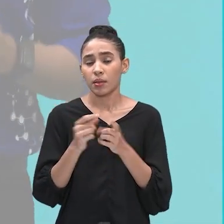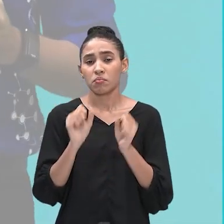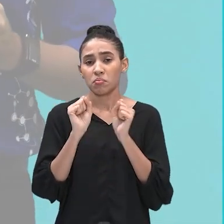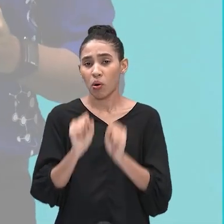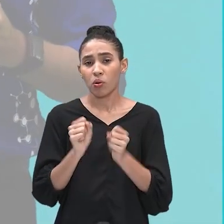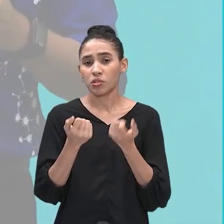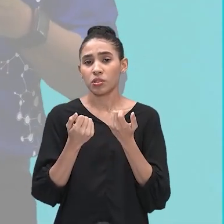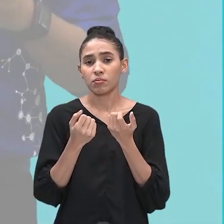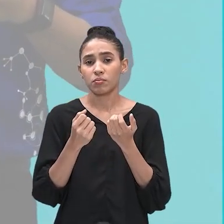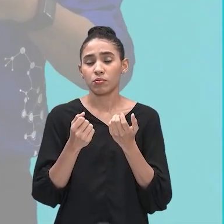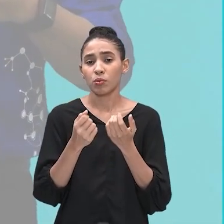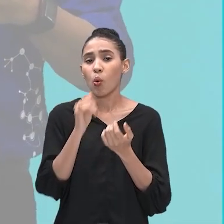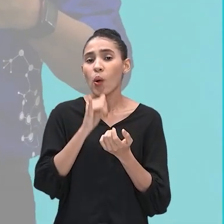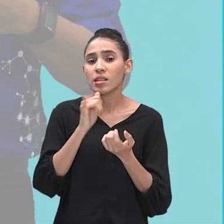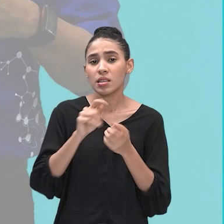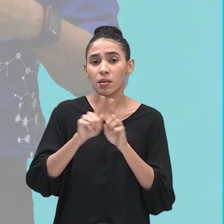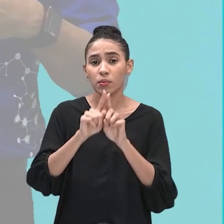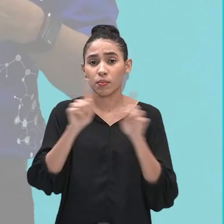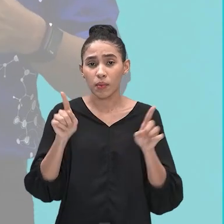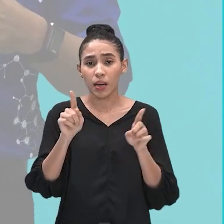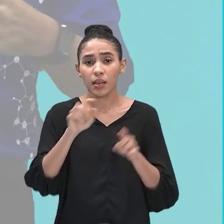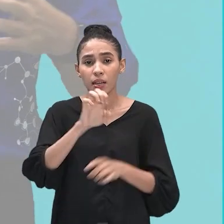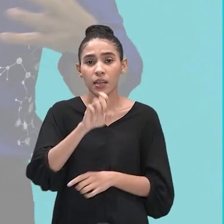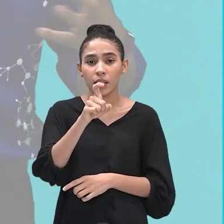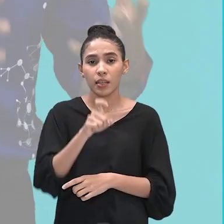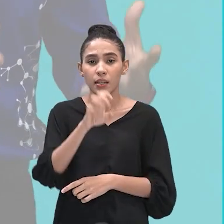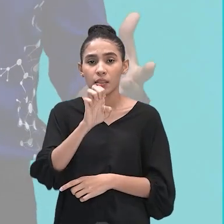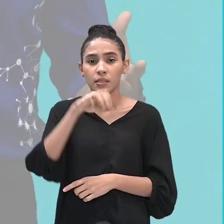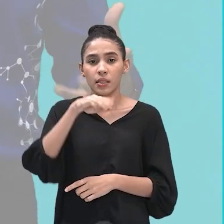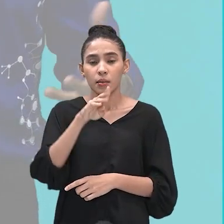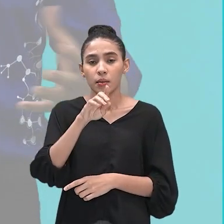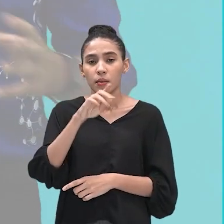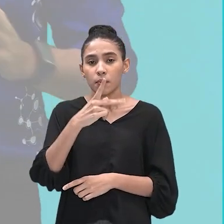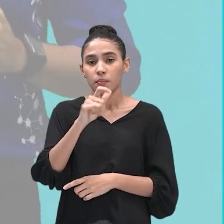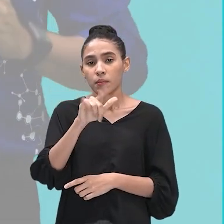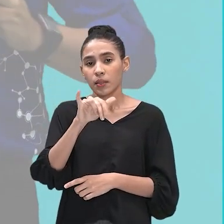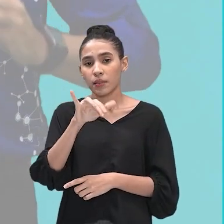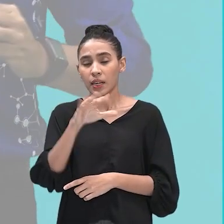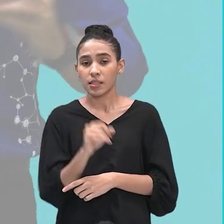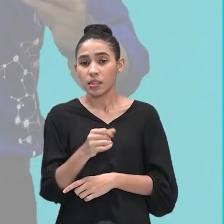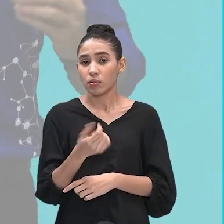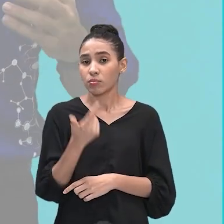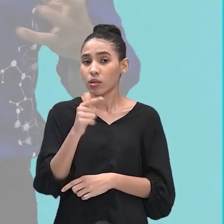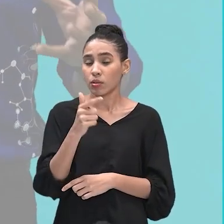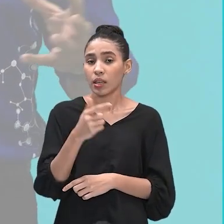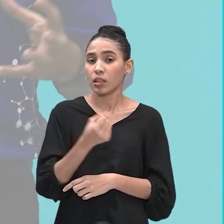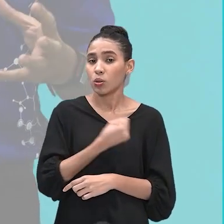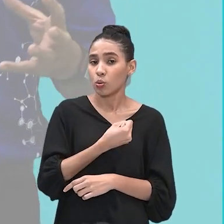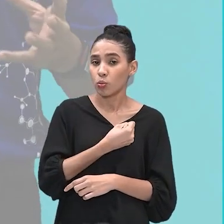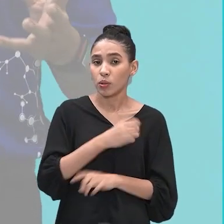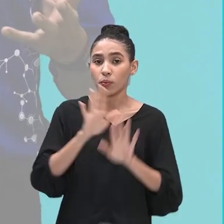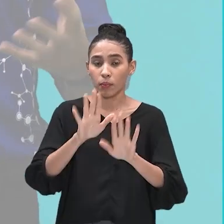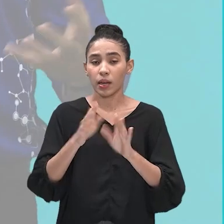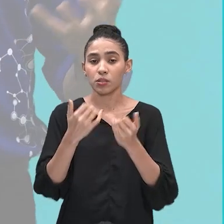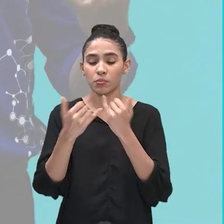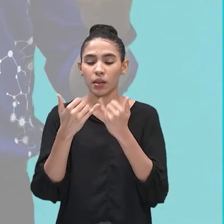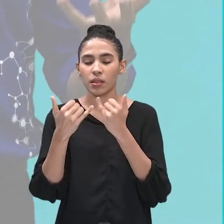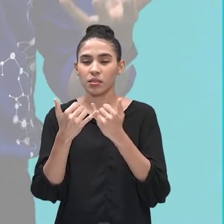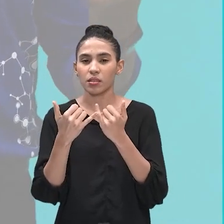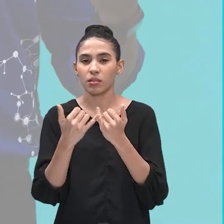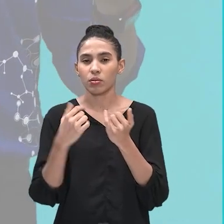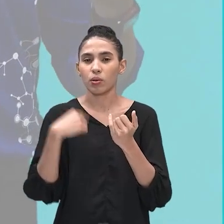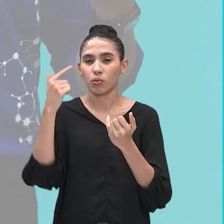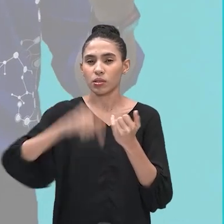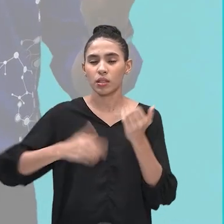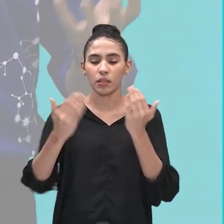exemplificação. Só que uma exemplificação não enumerada, tá? Mas algo que fosse semelhante para eu fazer,